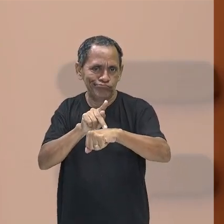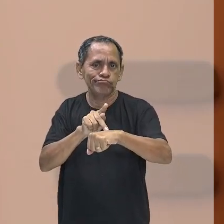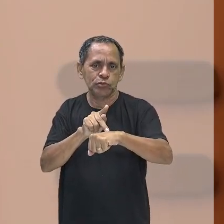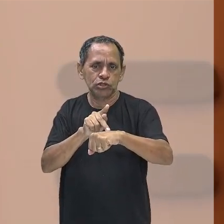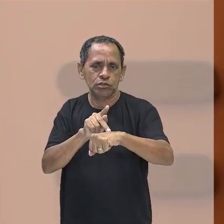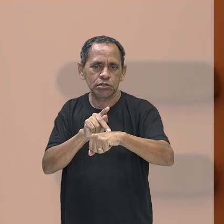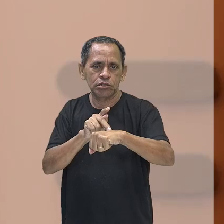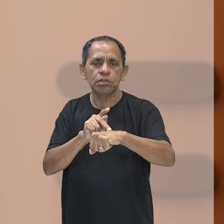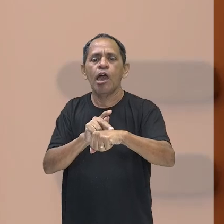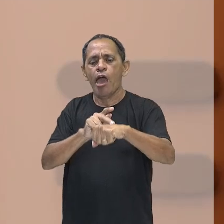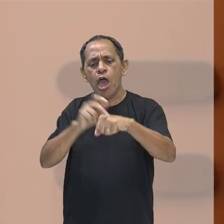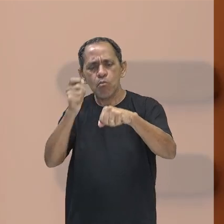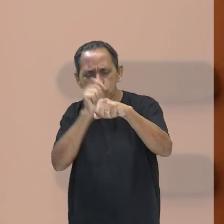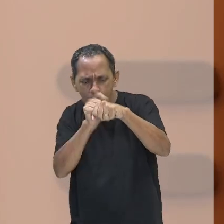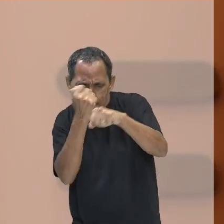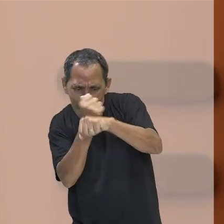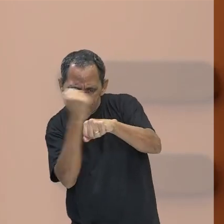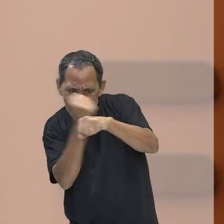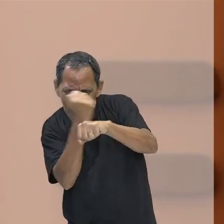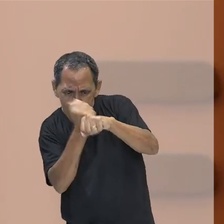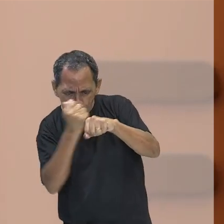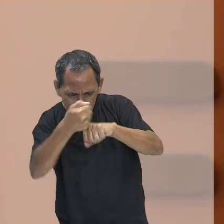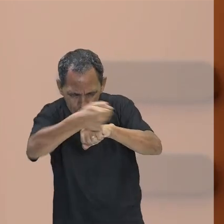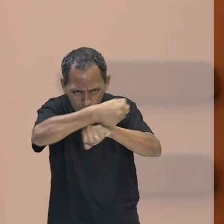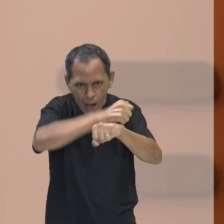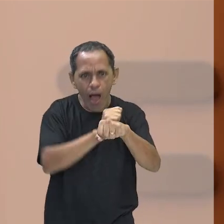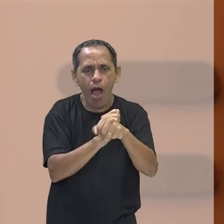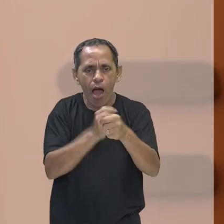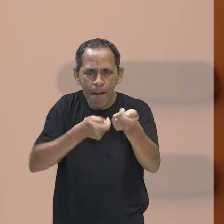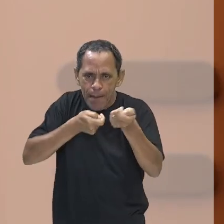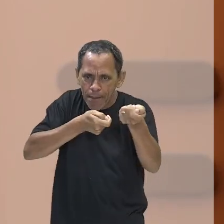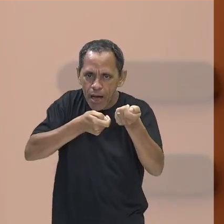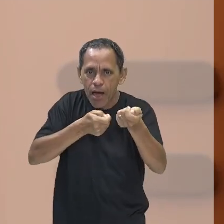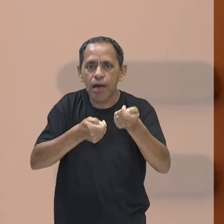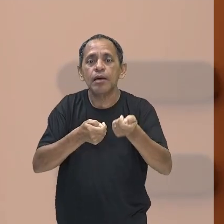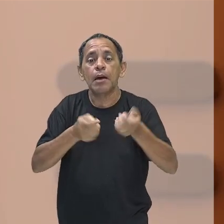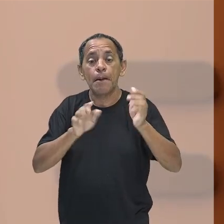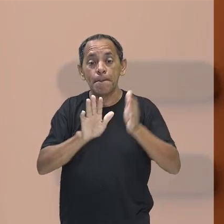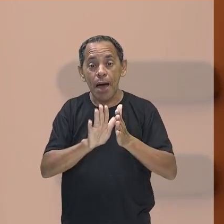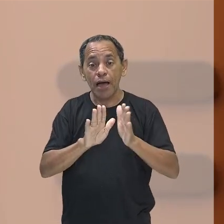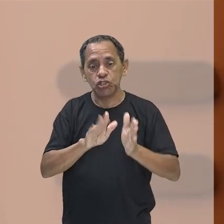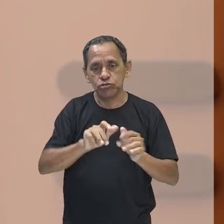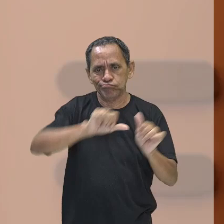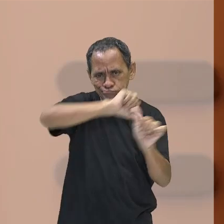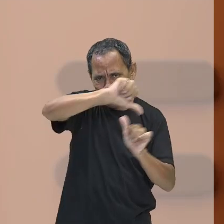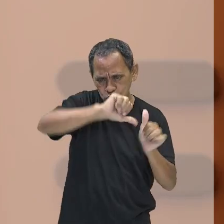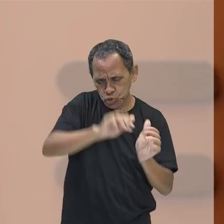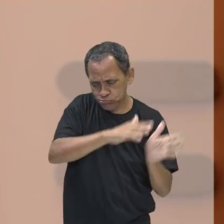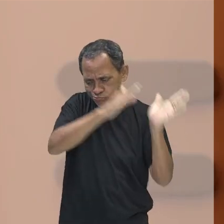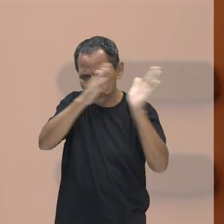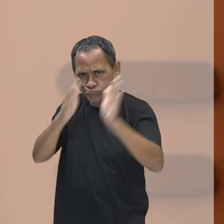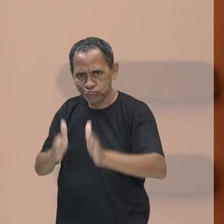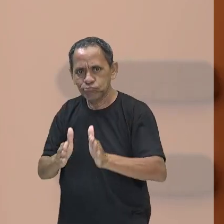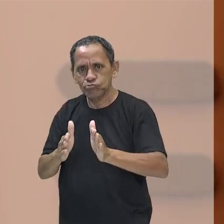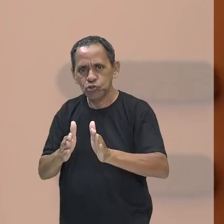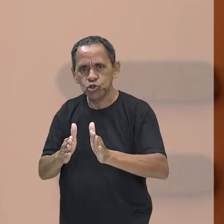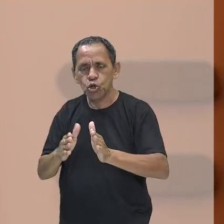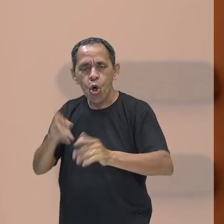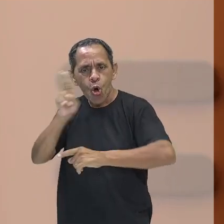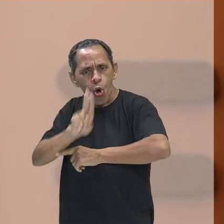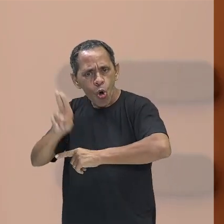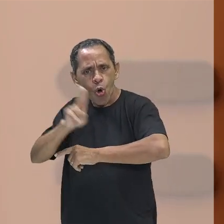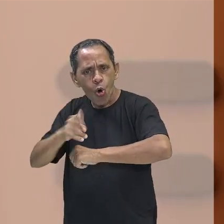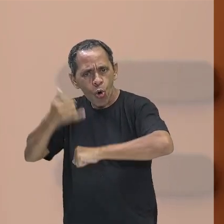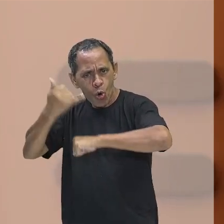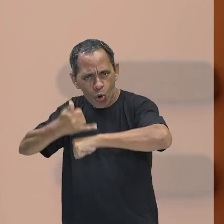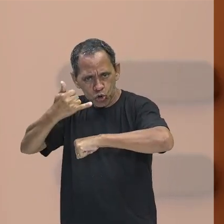pesca, para a chamada idade dos metais, quando começa a se utilizar para o manuseio de ferramentas